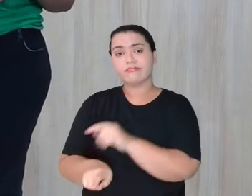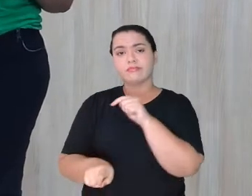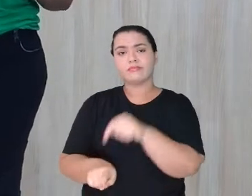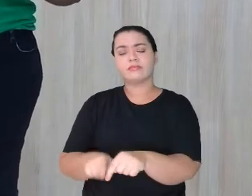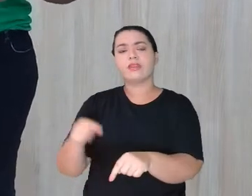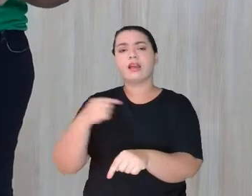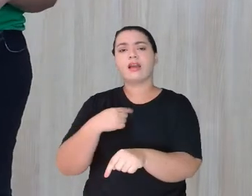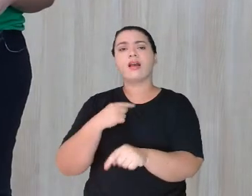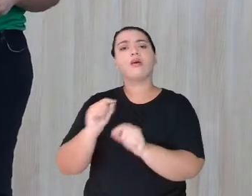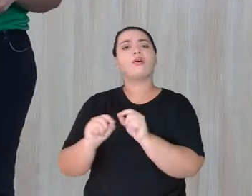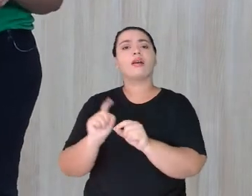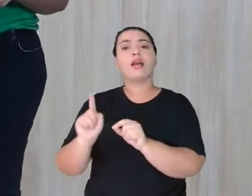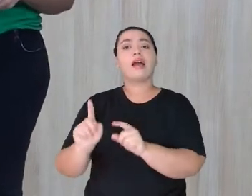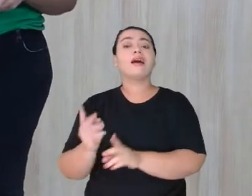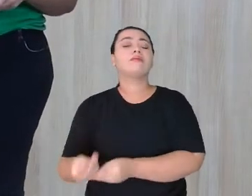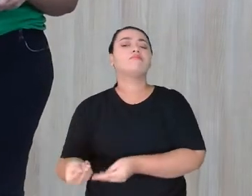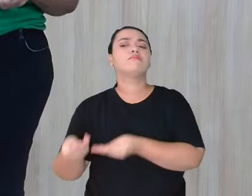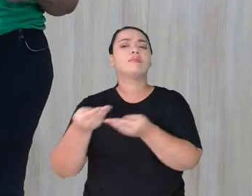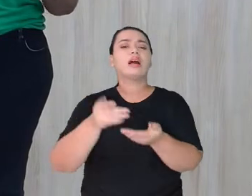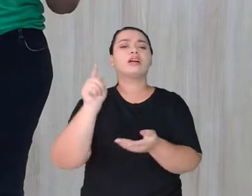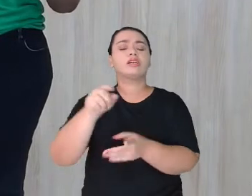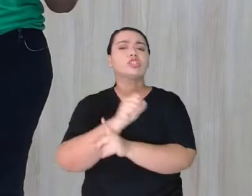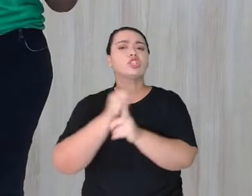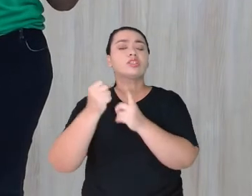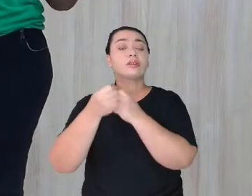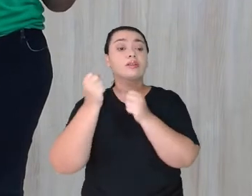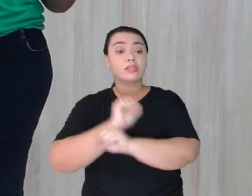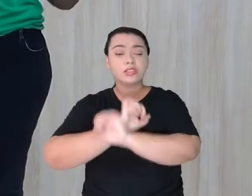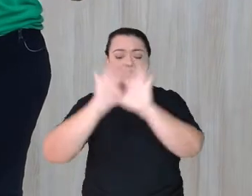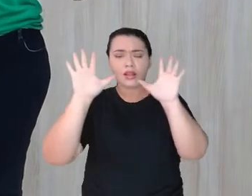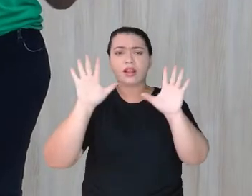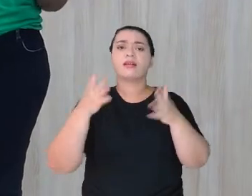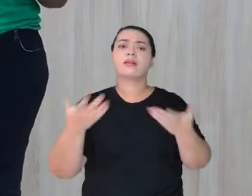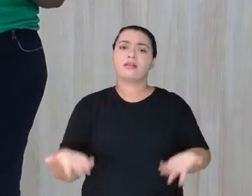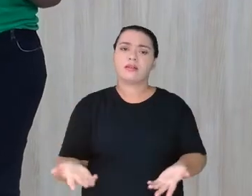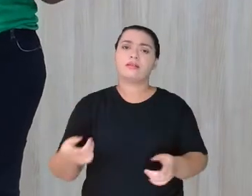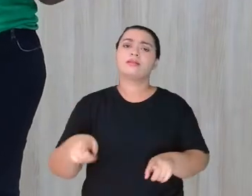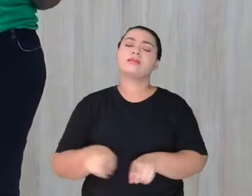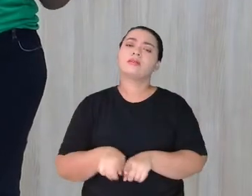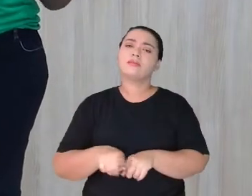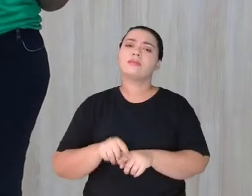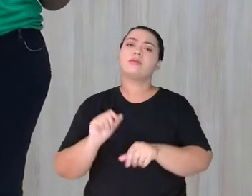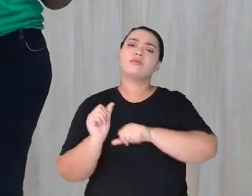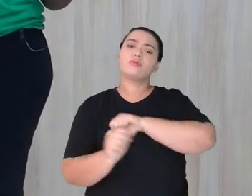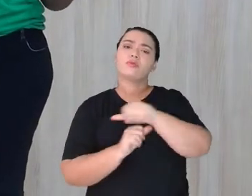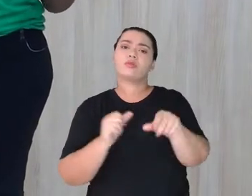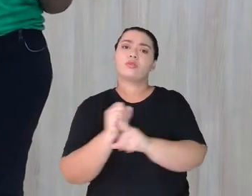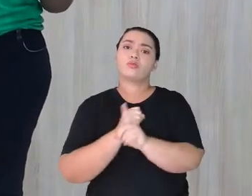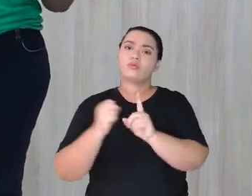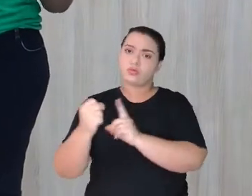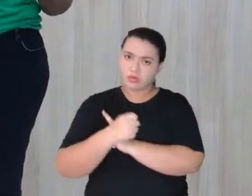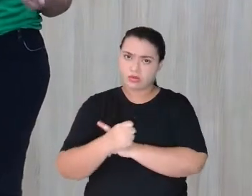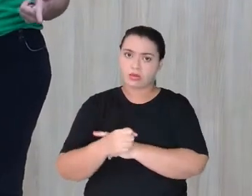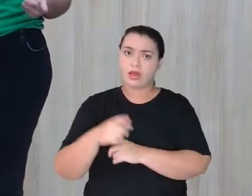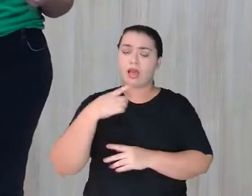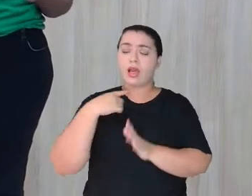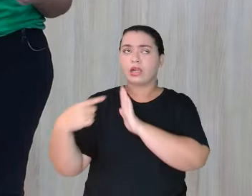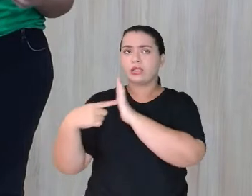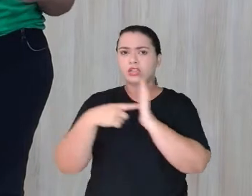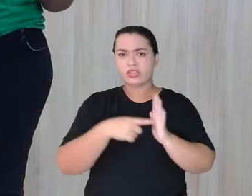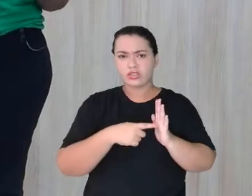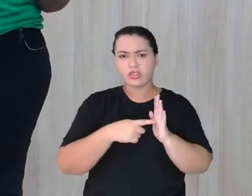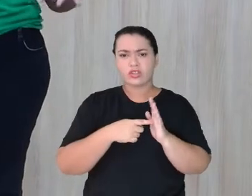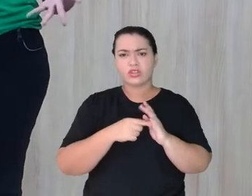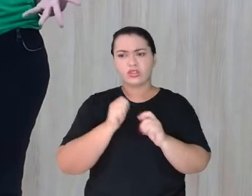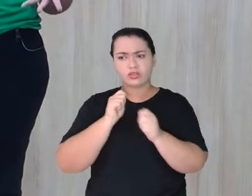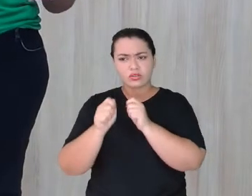uma prestação de serviço para a sociedade, né? Faz com que o nosso cenário social mude. Então, uma denúncia feita por um jornal